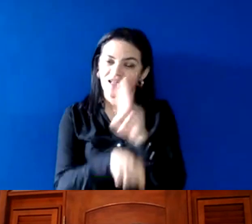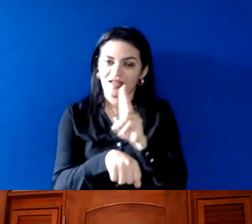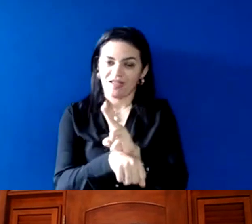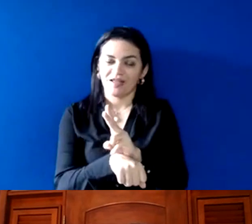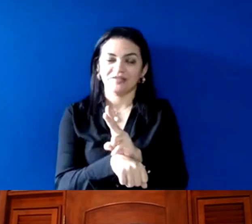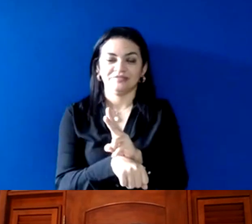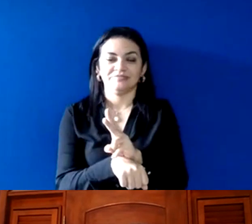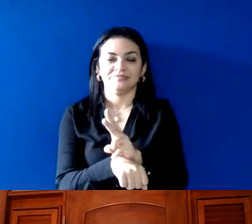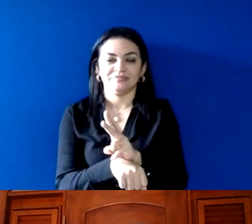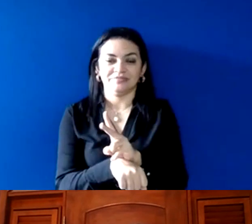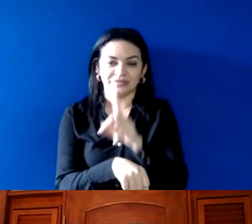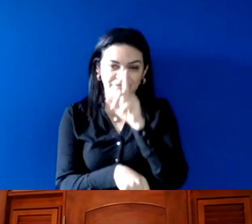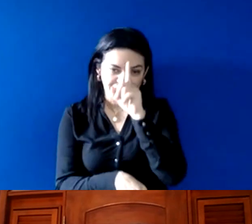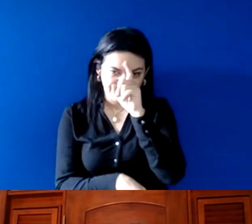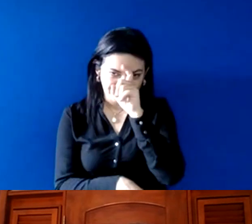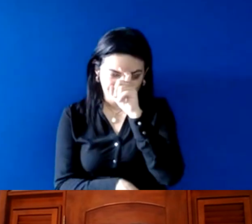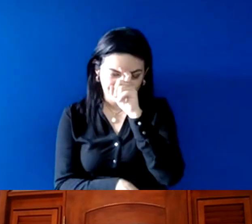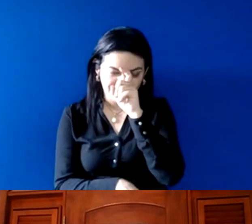materna.